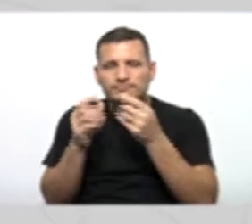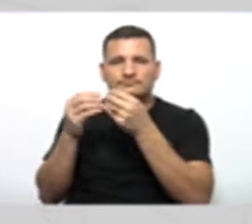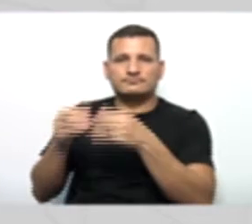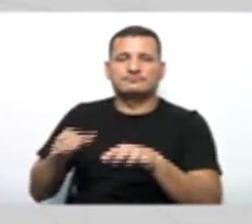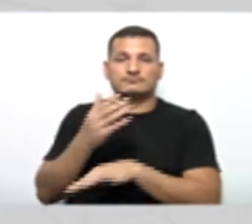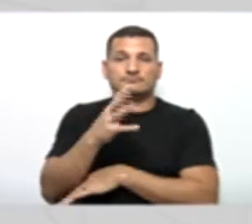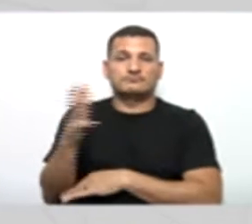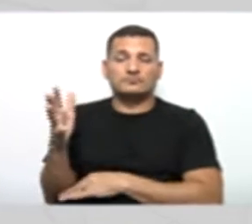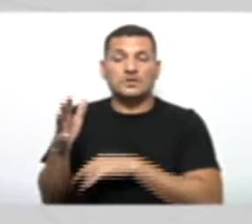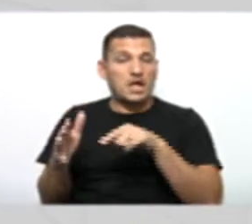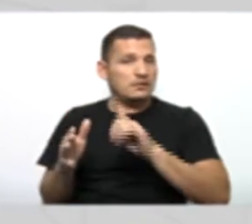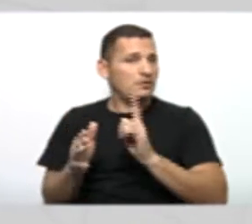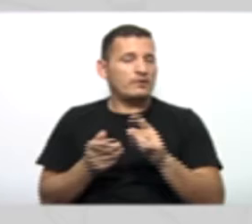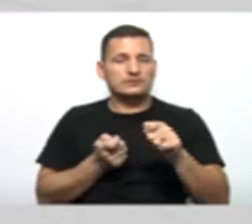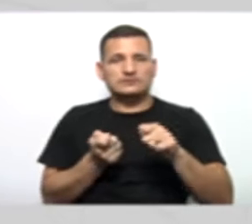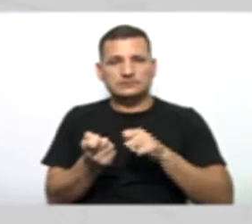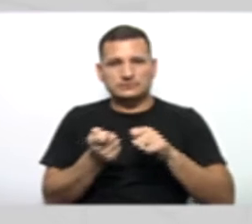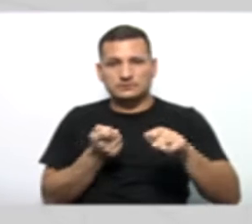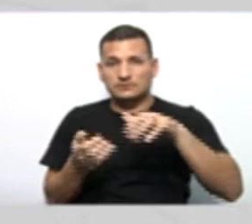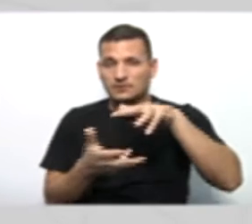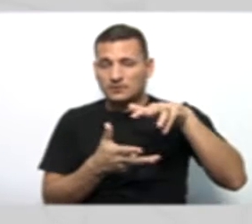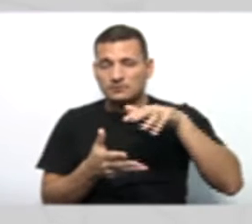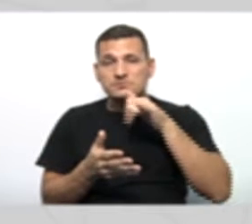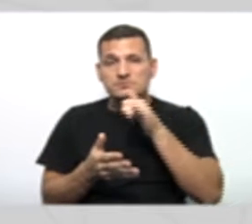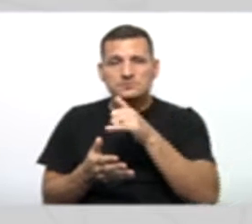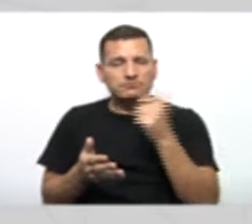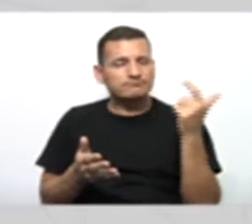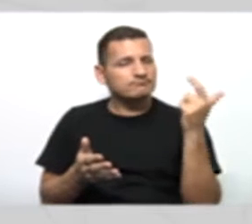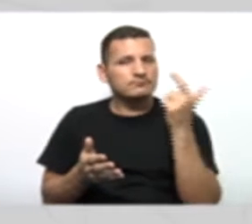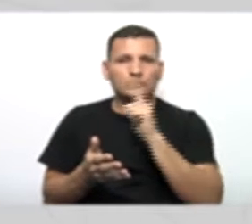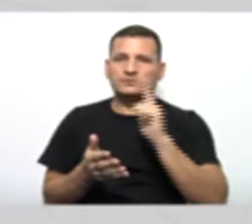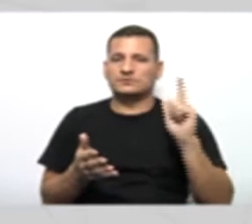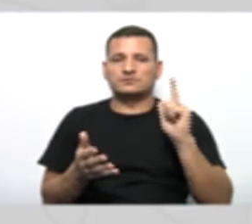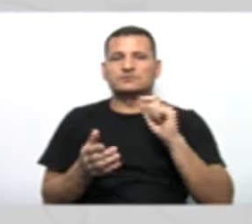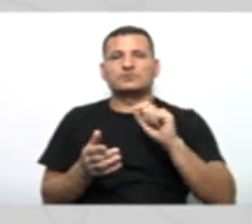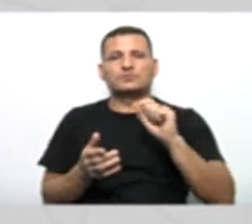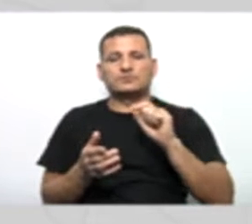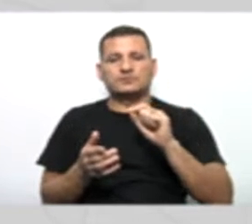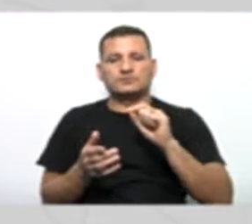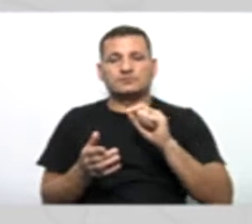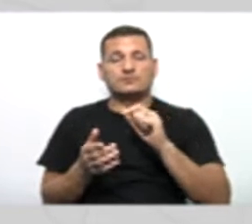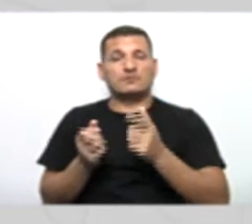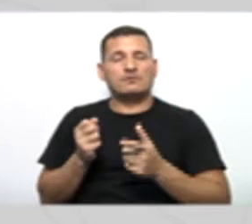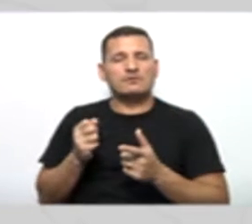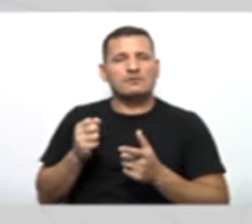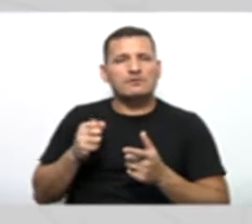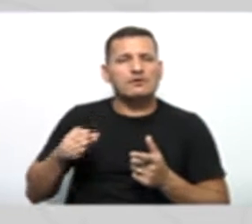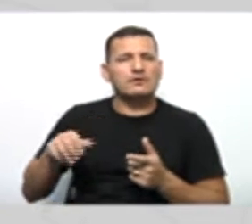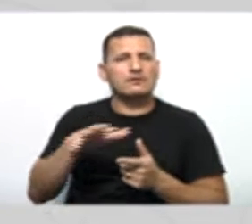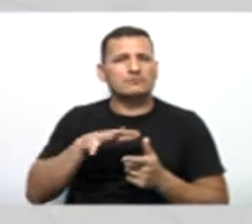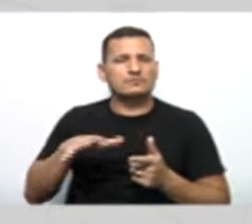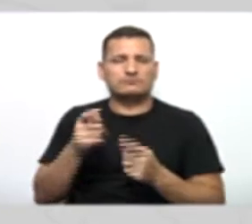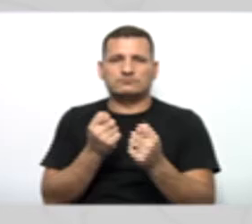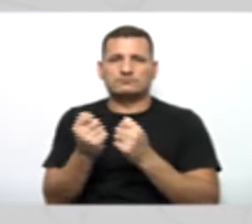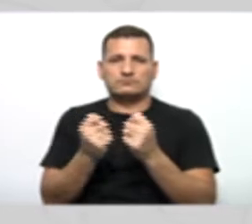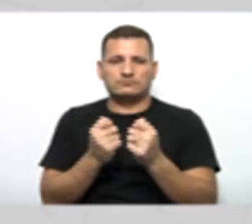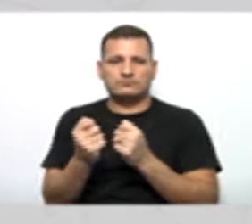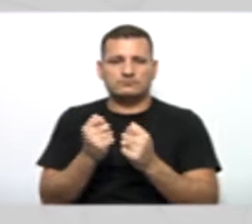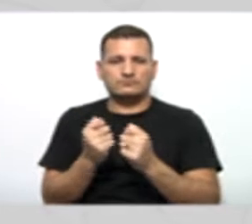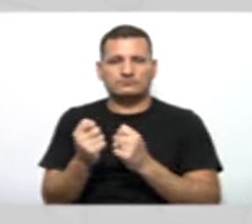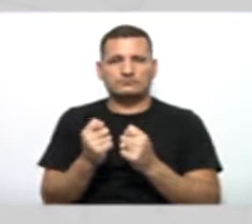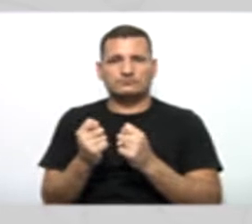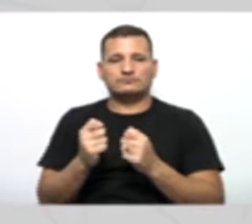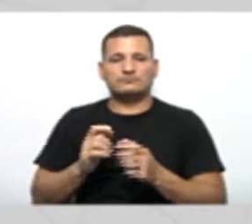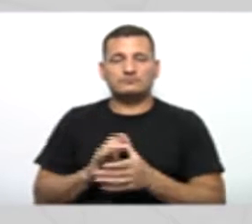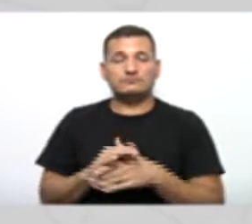considerada sustentável se não conseguir se sustentar considerando o âmbito econômico. Então,